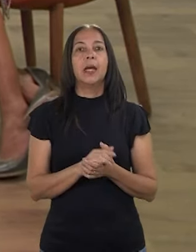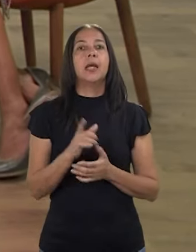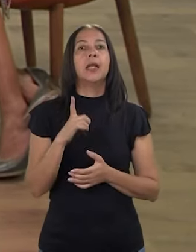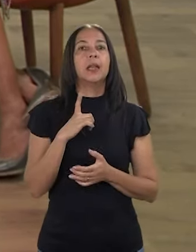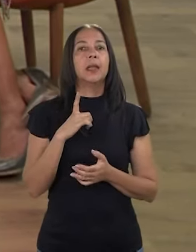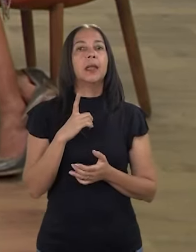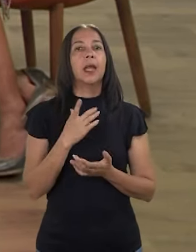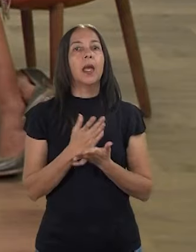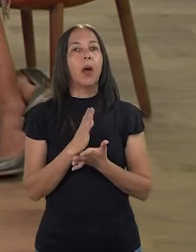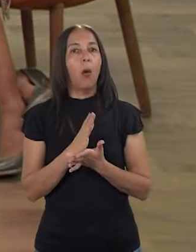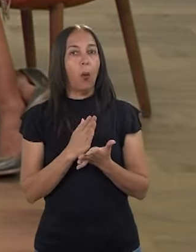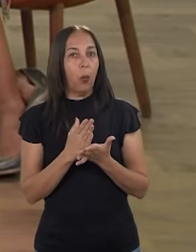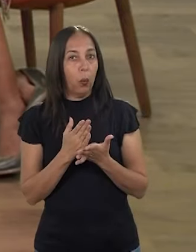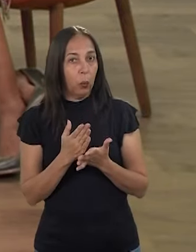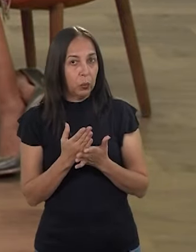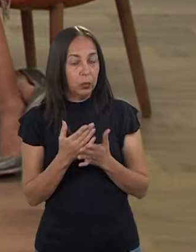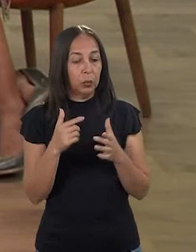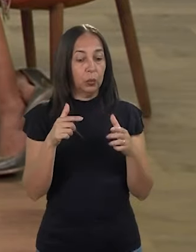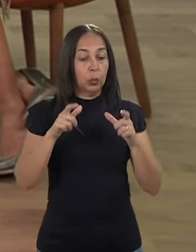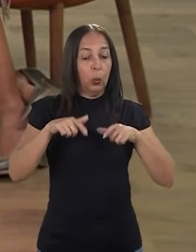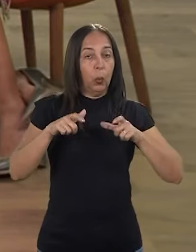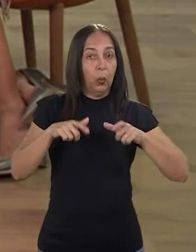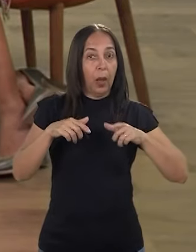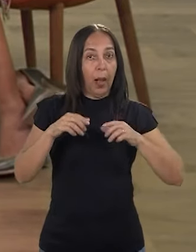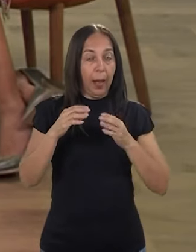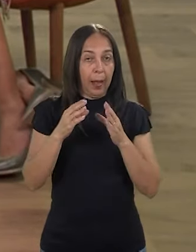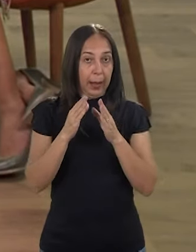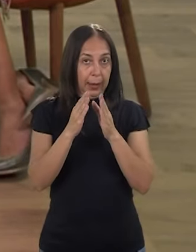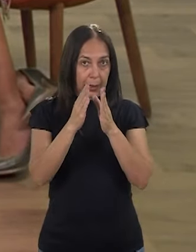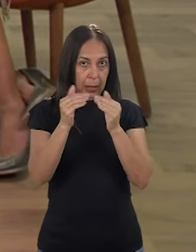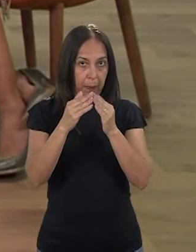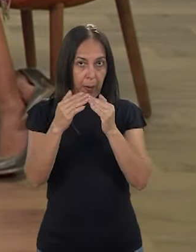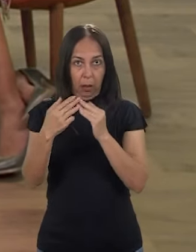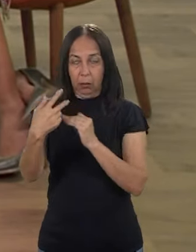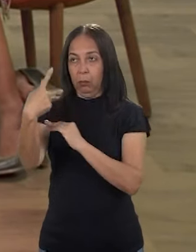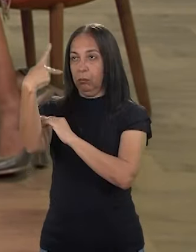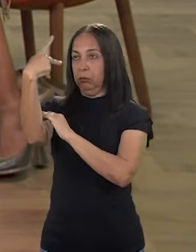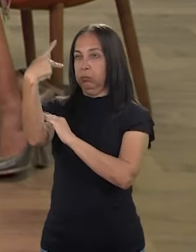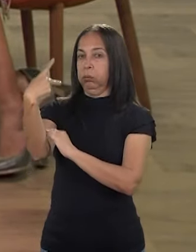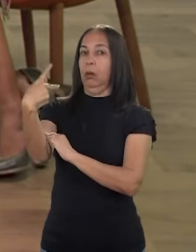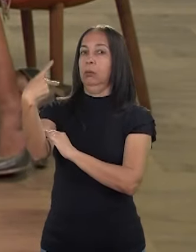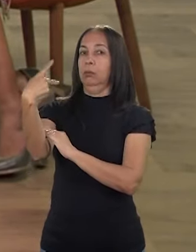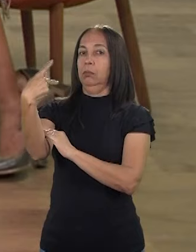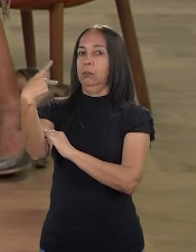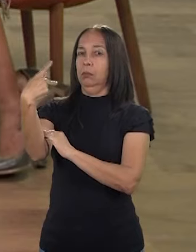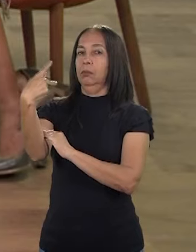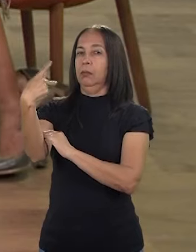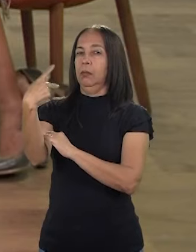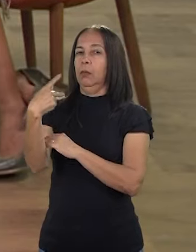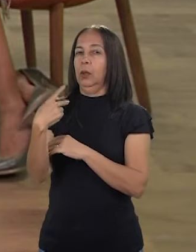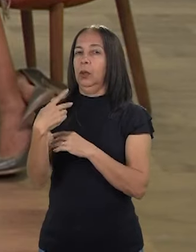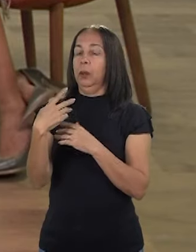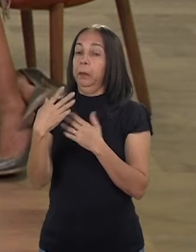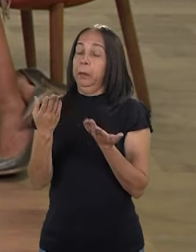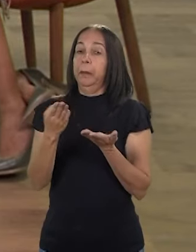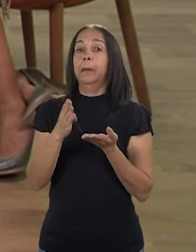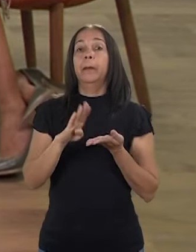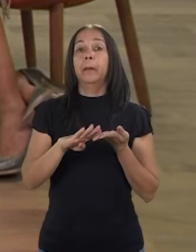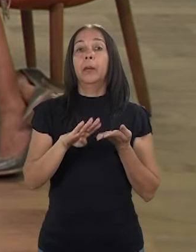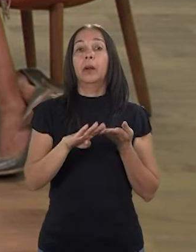pedem reconhecimento de rosto né como acesso a banco por exemplo exatamente que utiliza a a ideia da segurança né então assim tem um